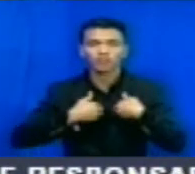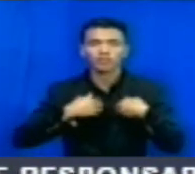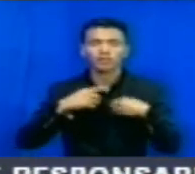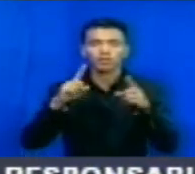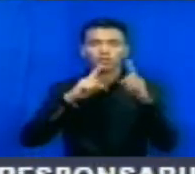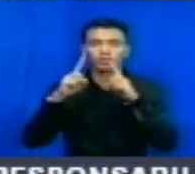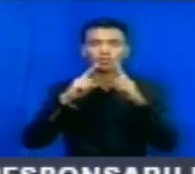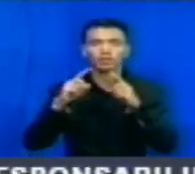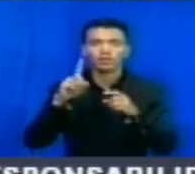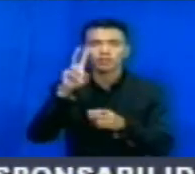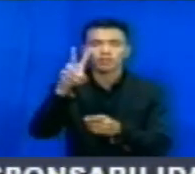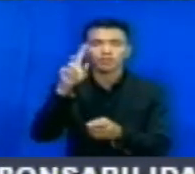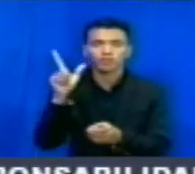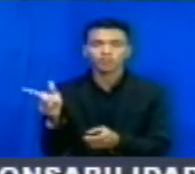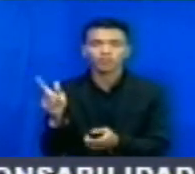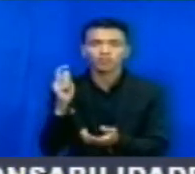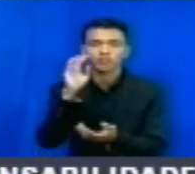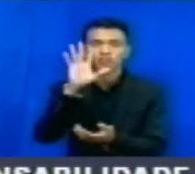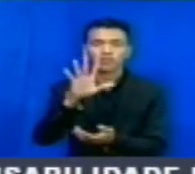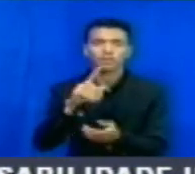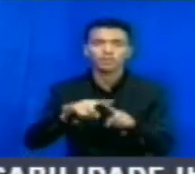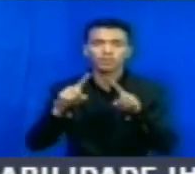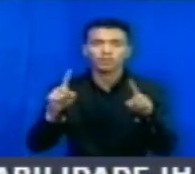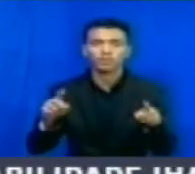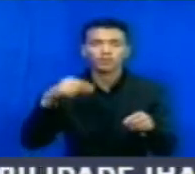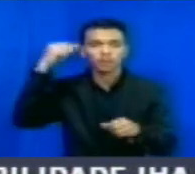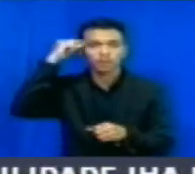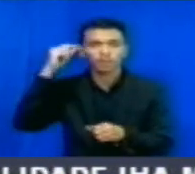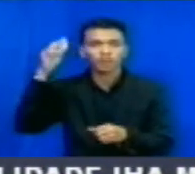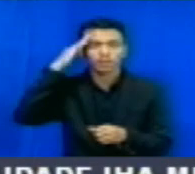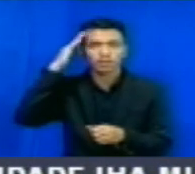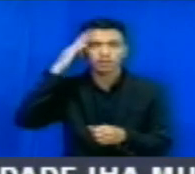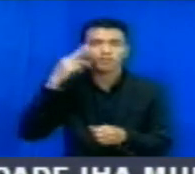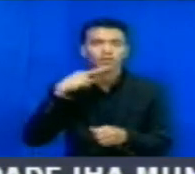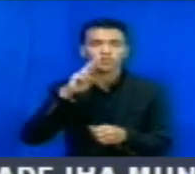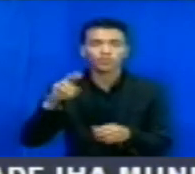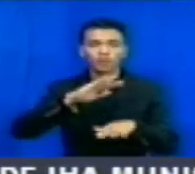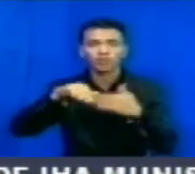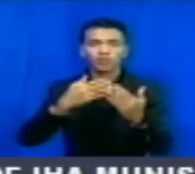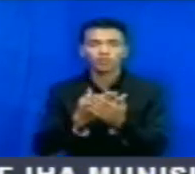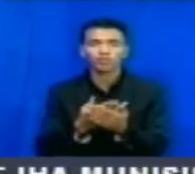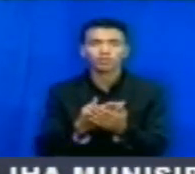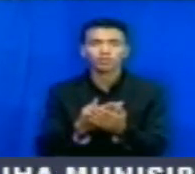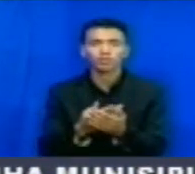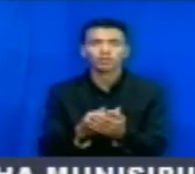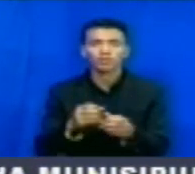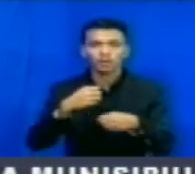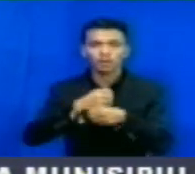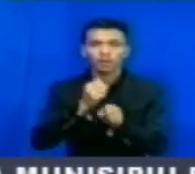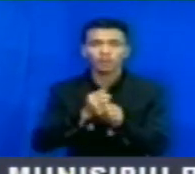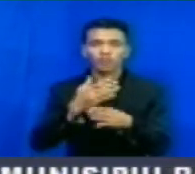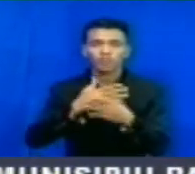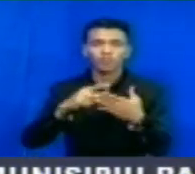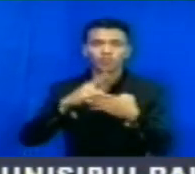reclamação quase rihun rua nulu resin lima. Mai be, governo consegue responde hotu antes implementa